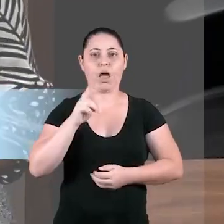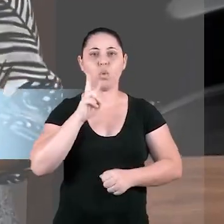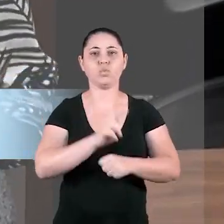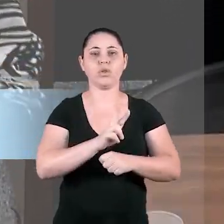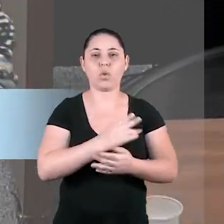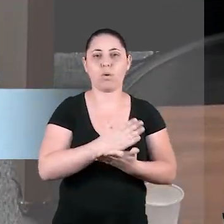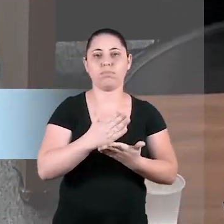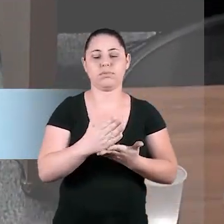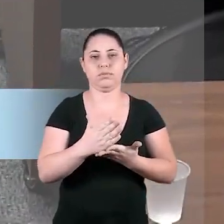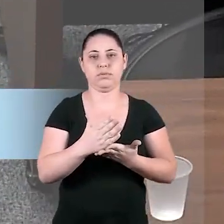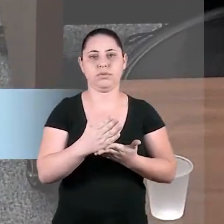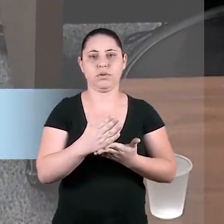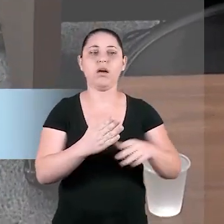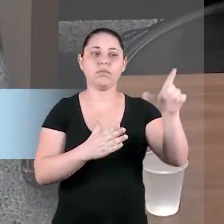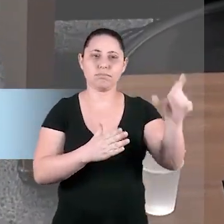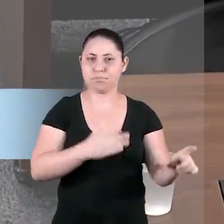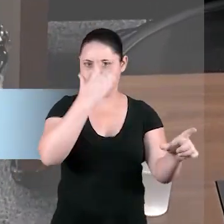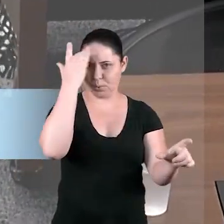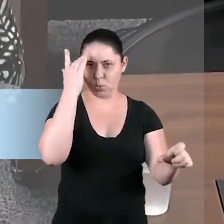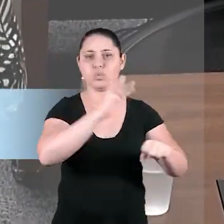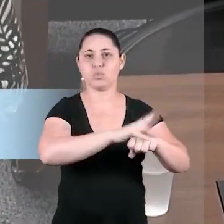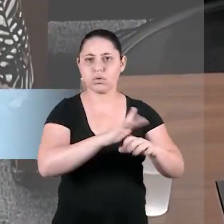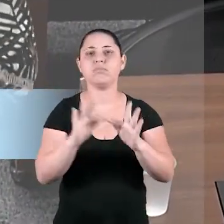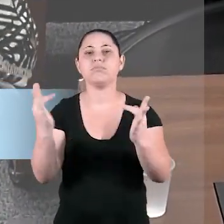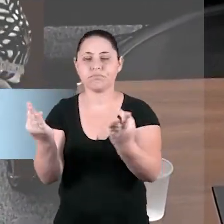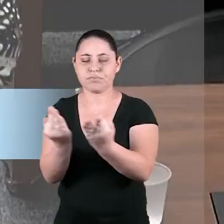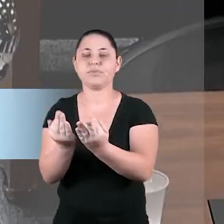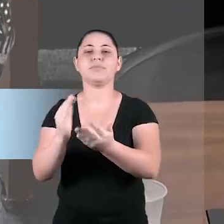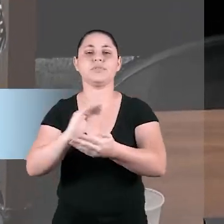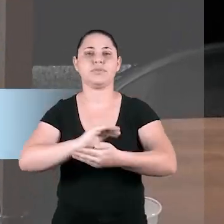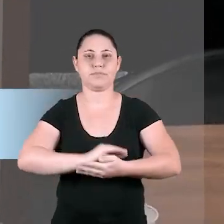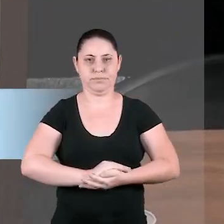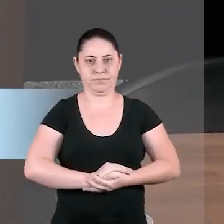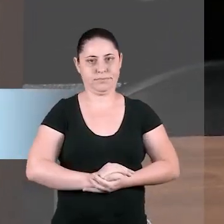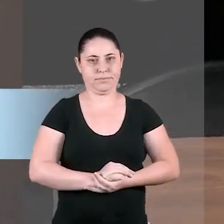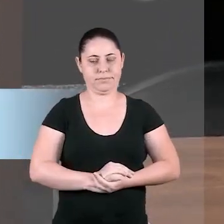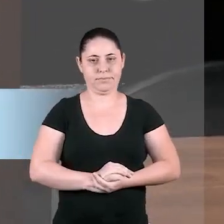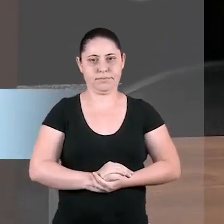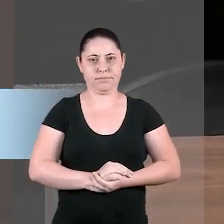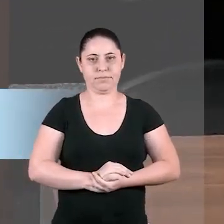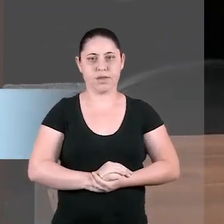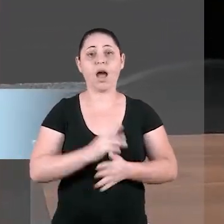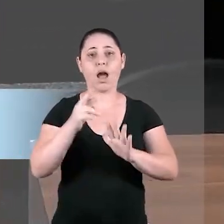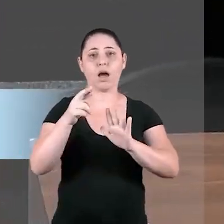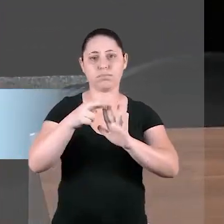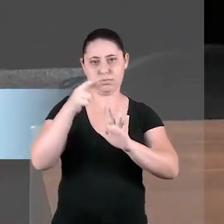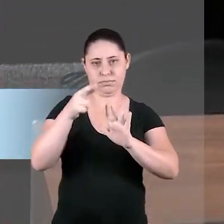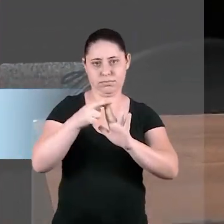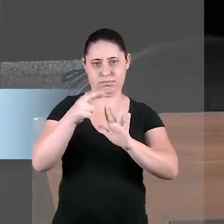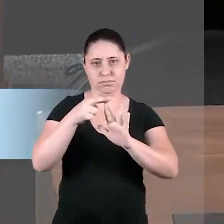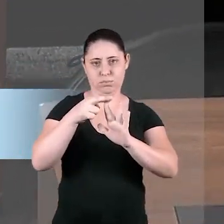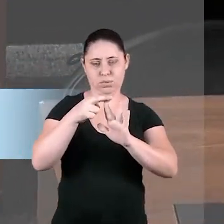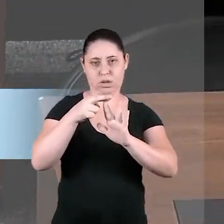Então, os cuidados começam com o paciente e os seus familiares. Essa é a